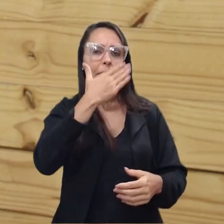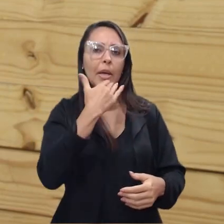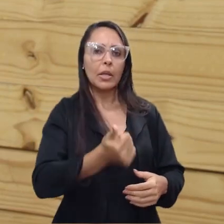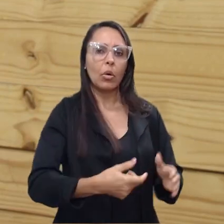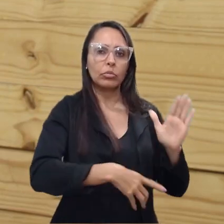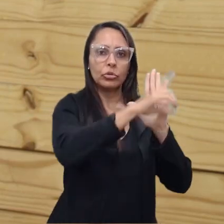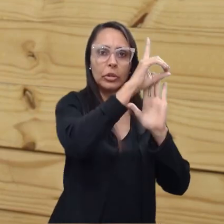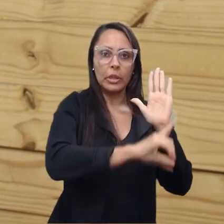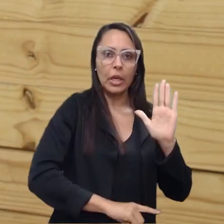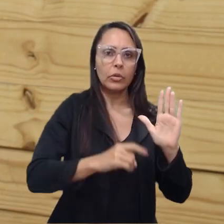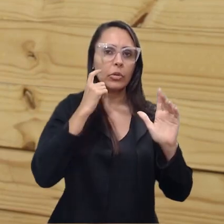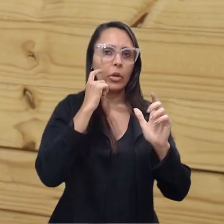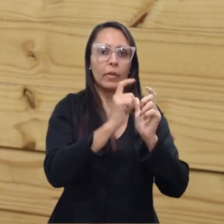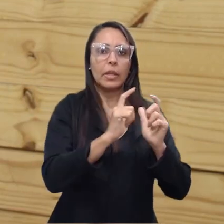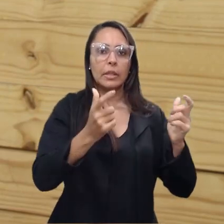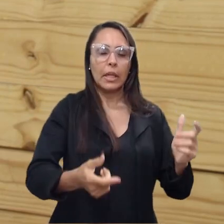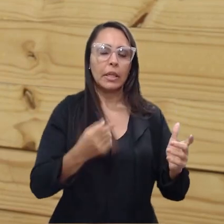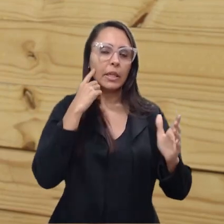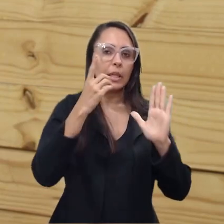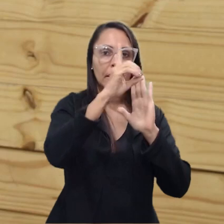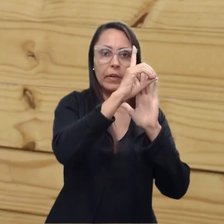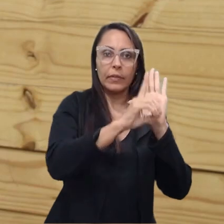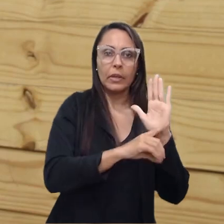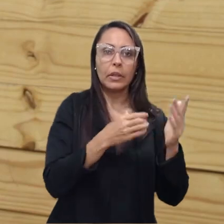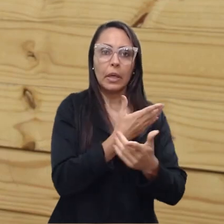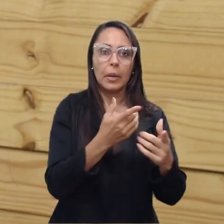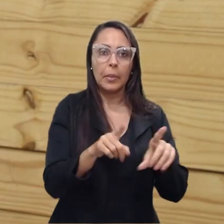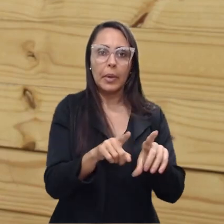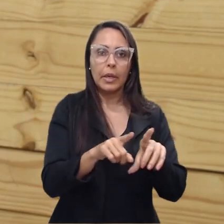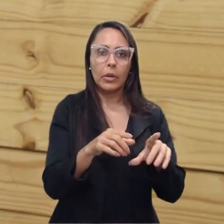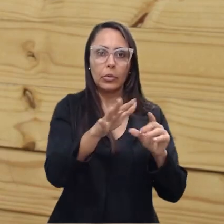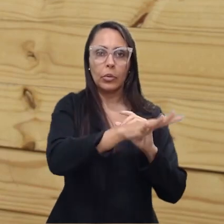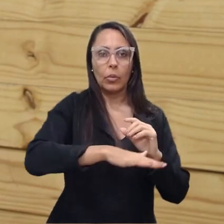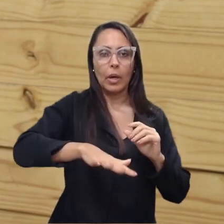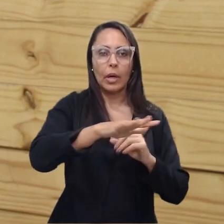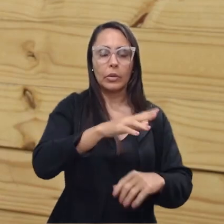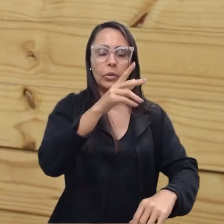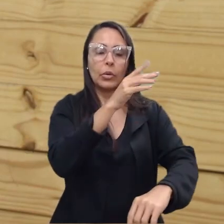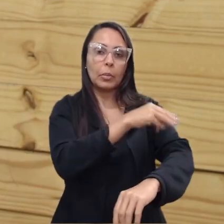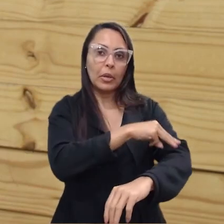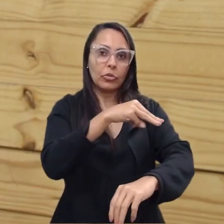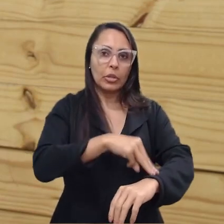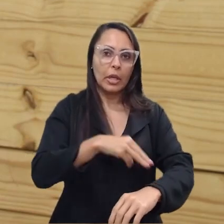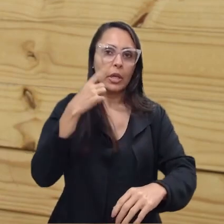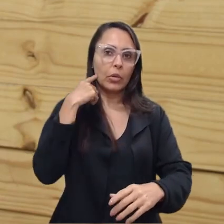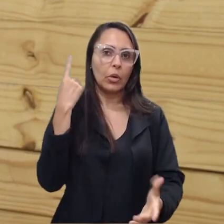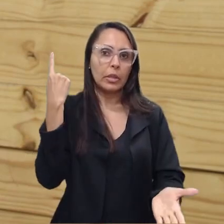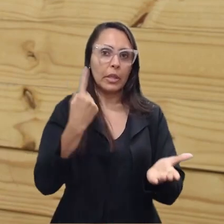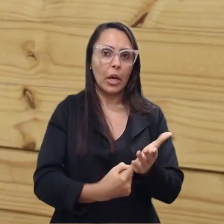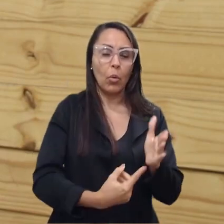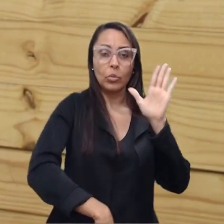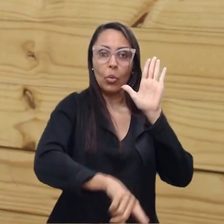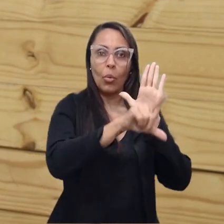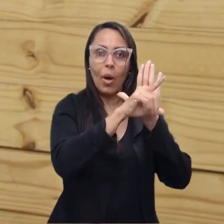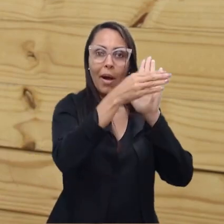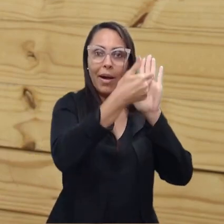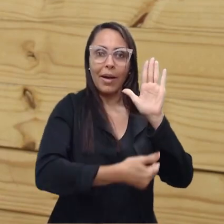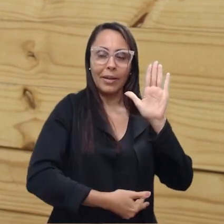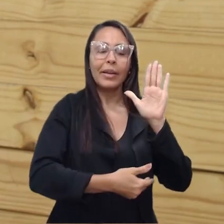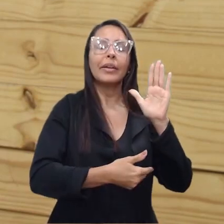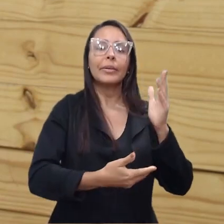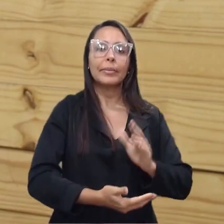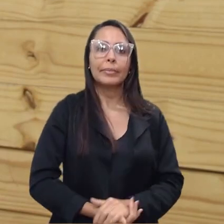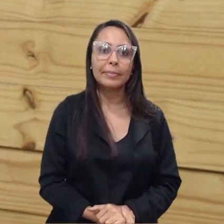direitos, vantagens e deveres do funcionário do quadro do Magistério Público de acordo com a nossa legislação, que é o Estatuto do